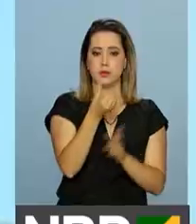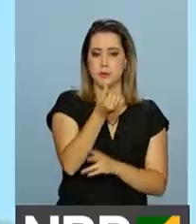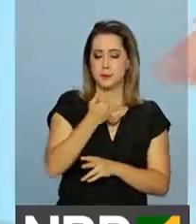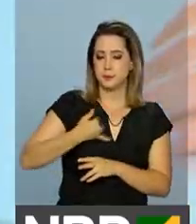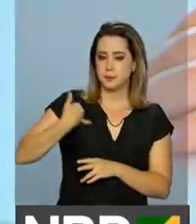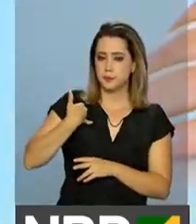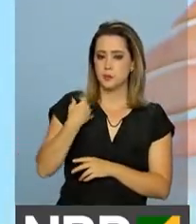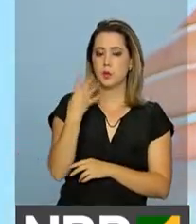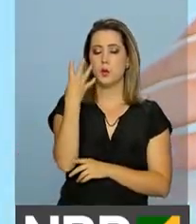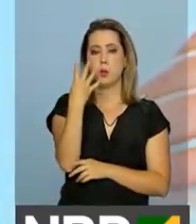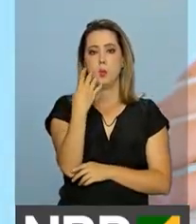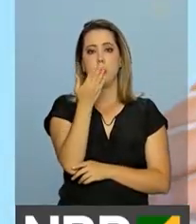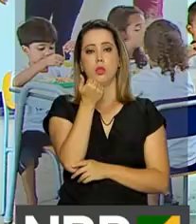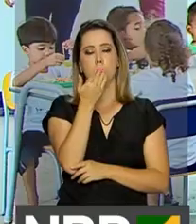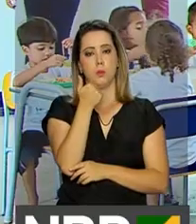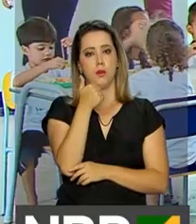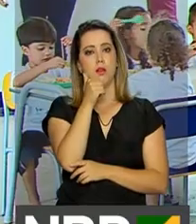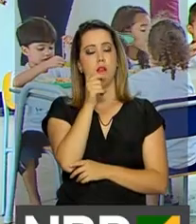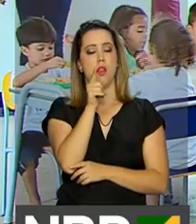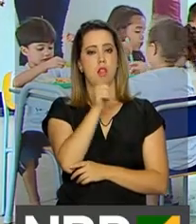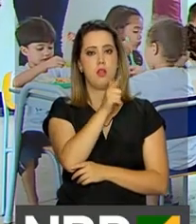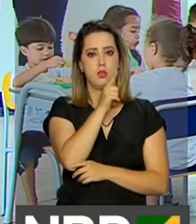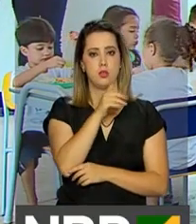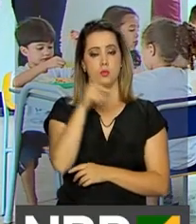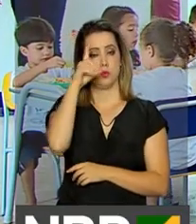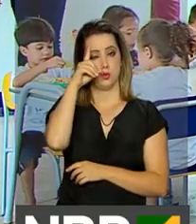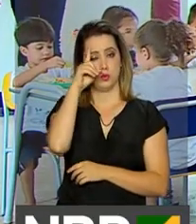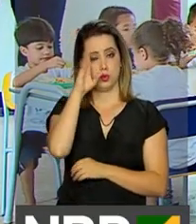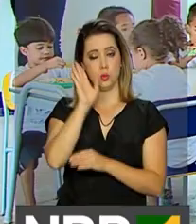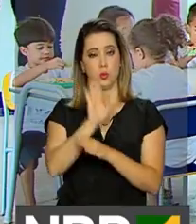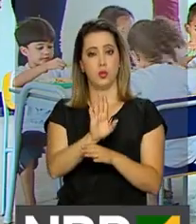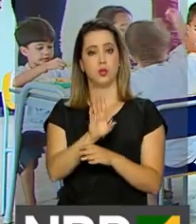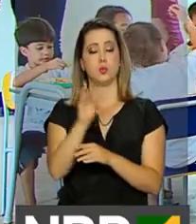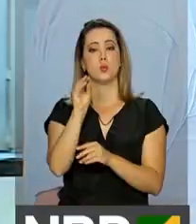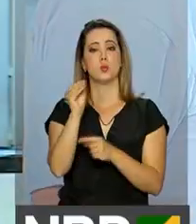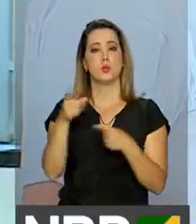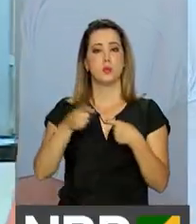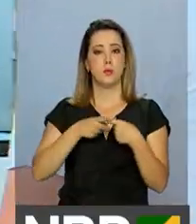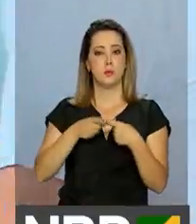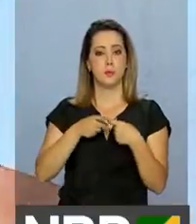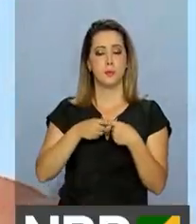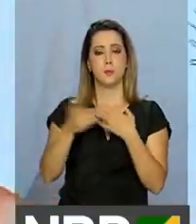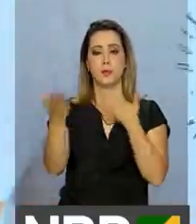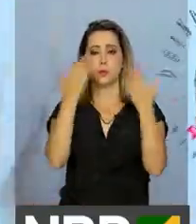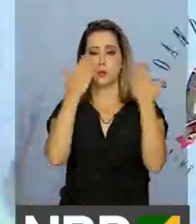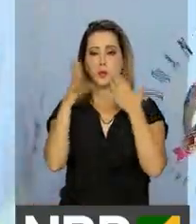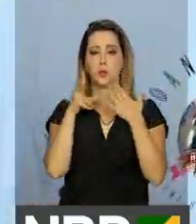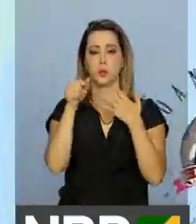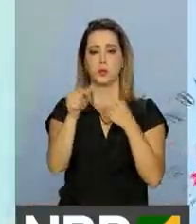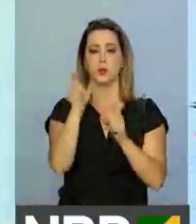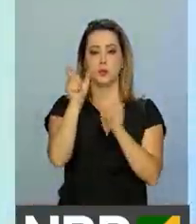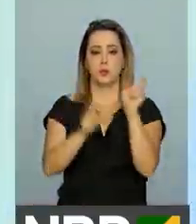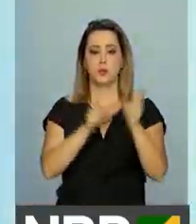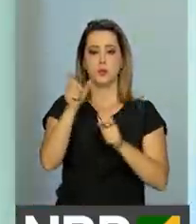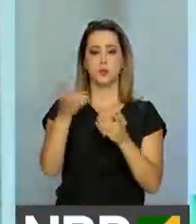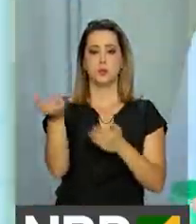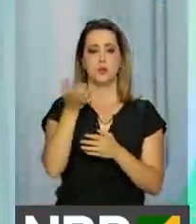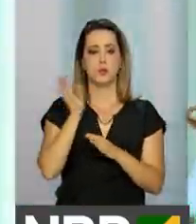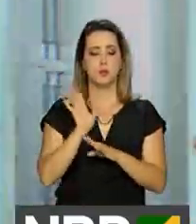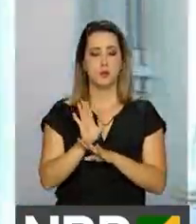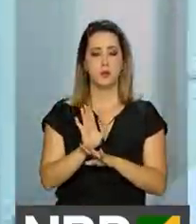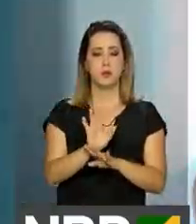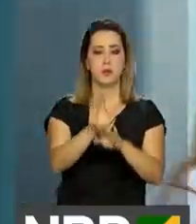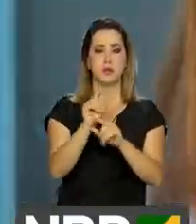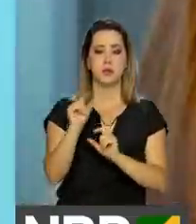anos fazem 4 refeições e recebem acompanhamento médico e psicológico. Tudo mantido por pessoas que resolveram